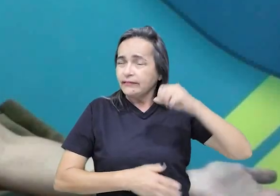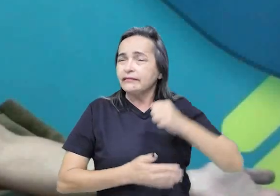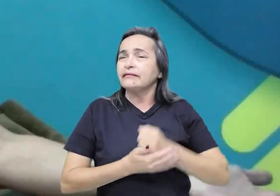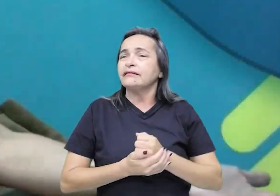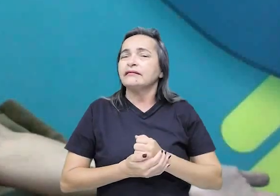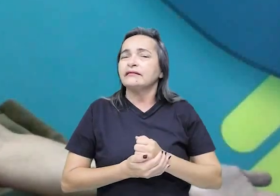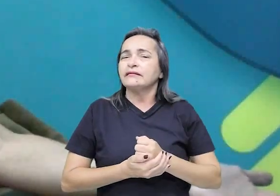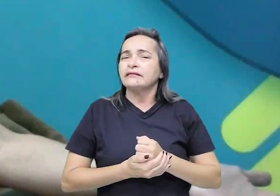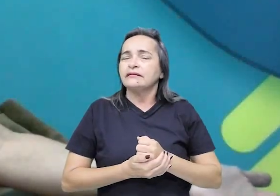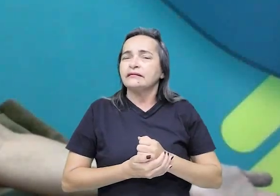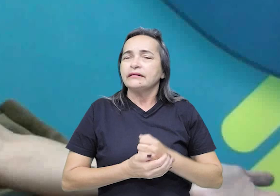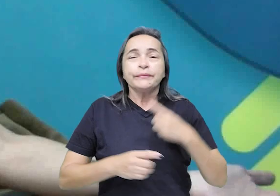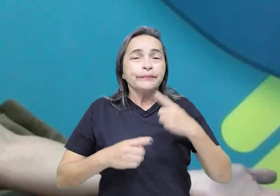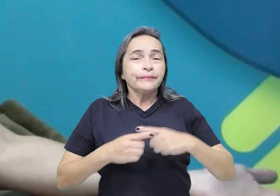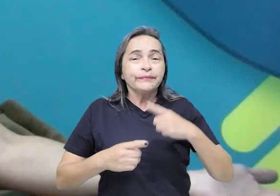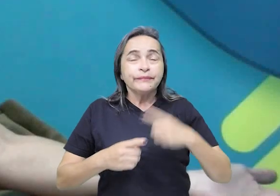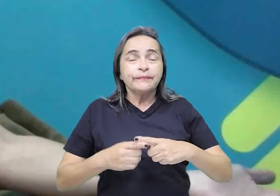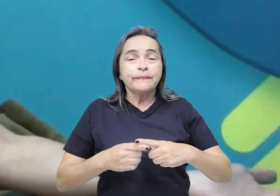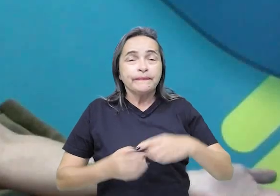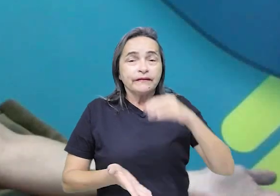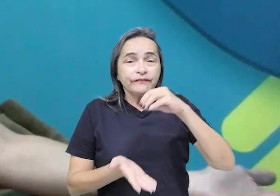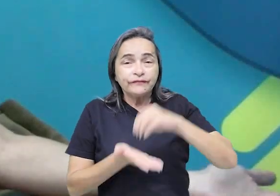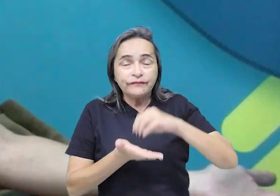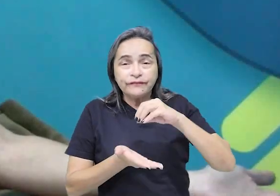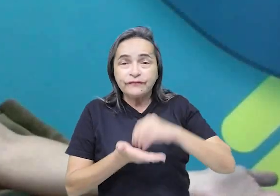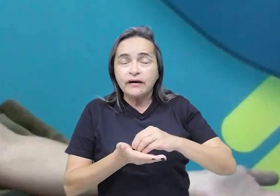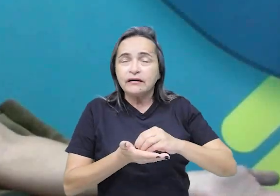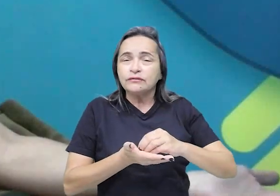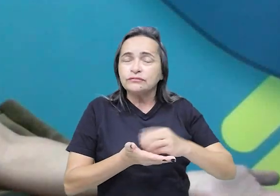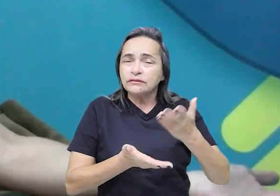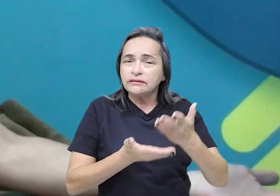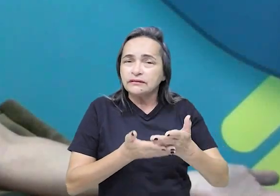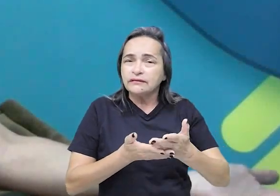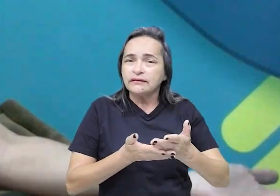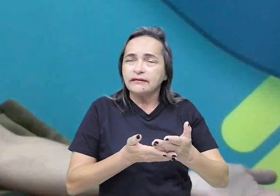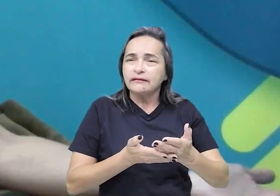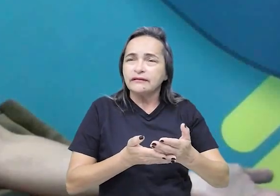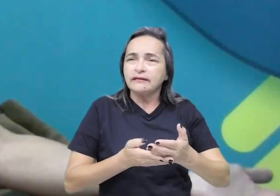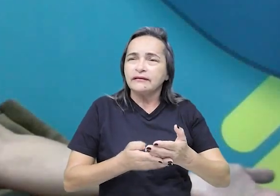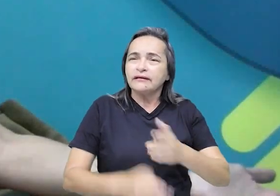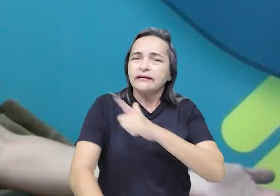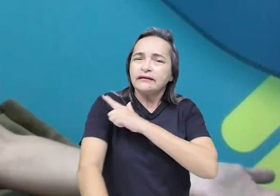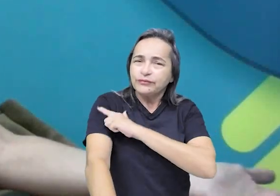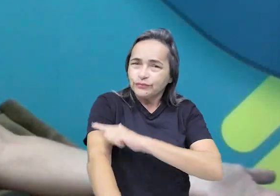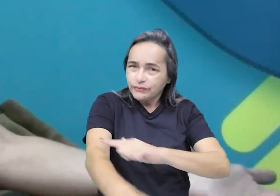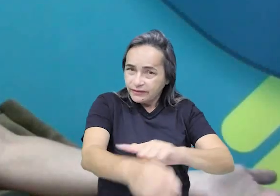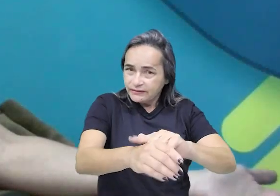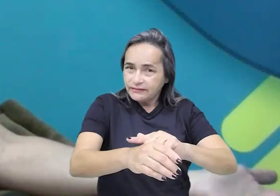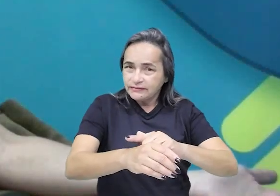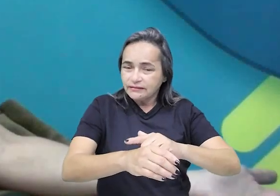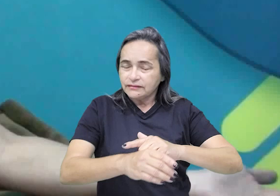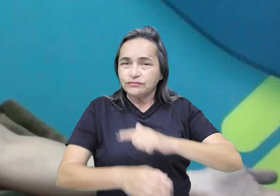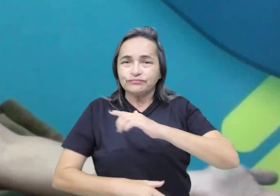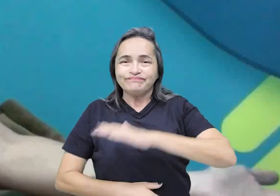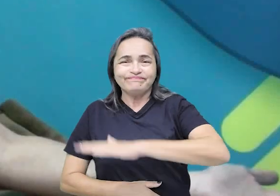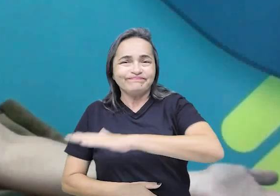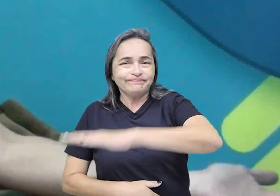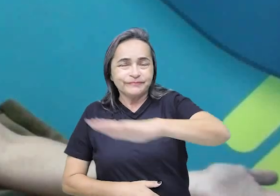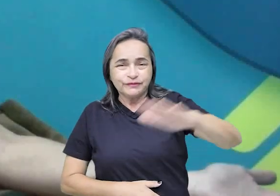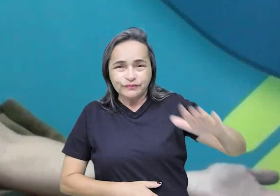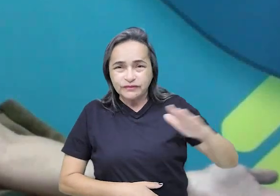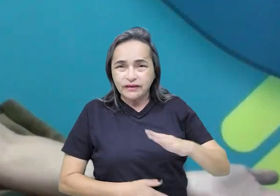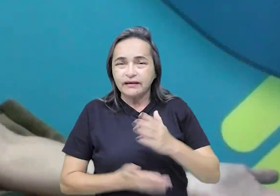falta de educação que a gente tem nos ambientes auditivos, com a questão do som, tá?